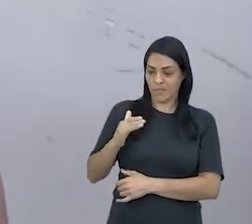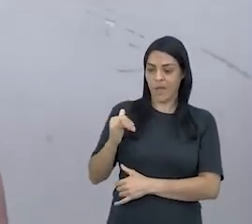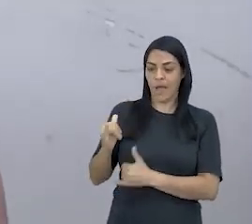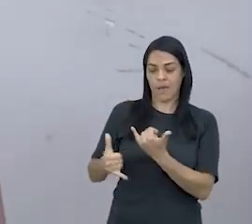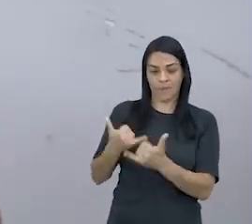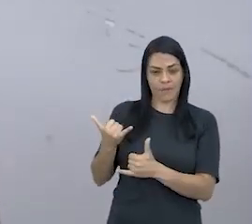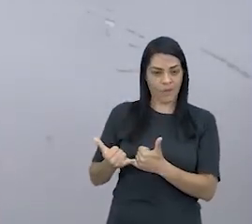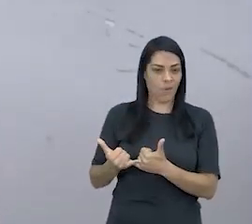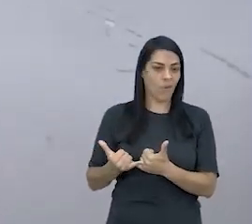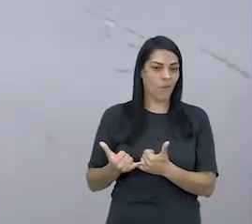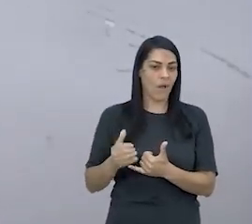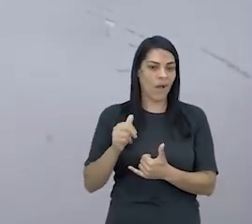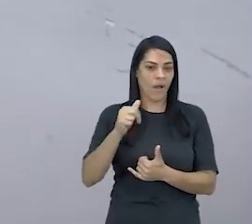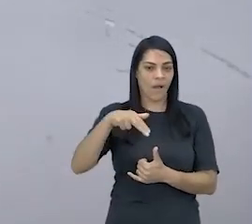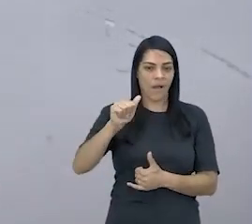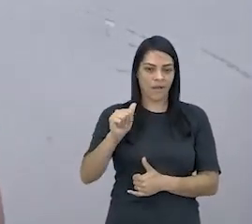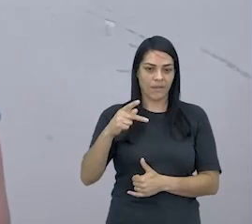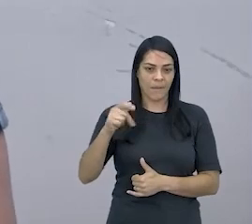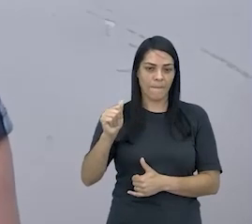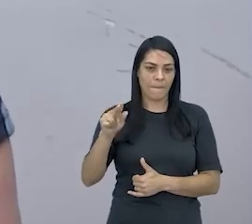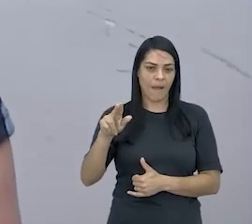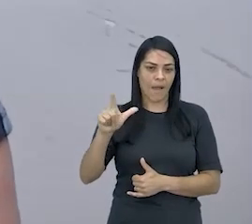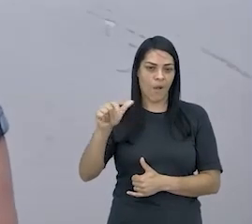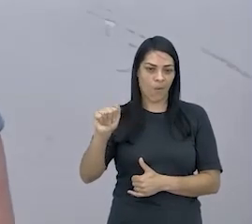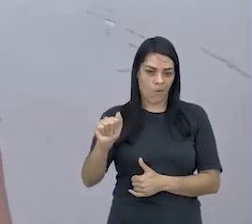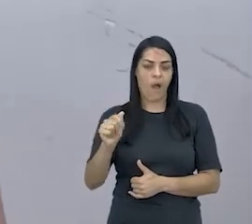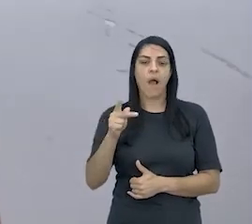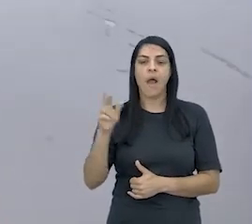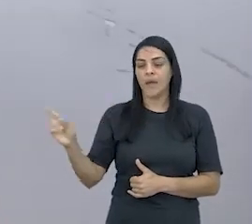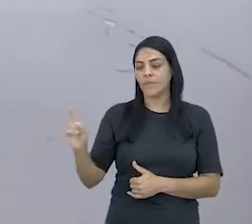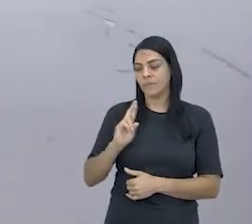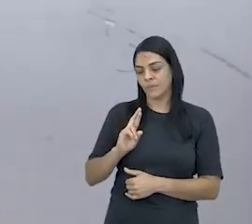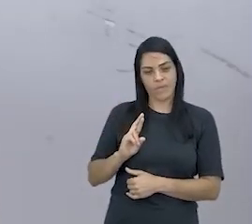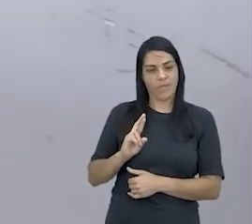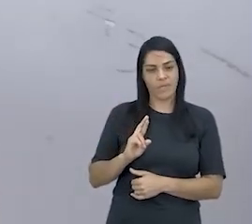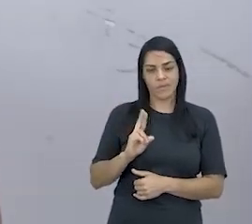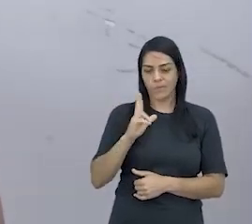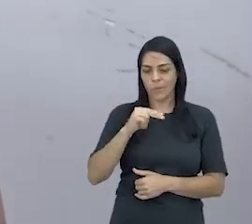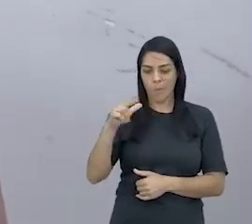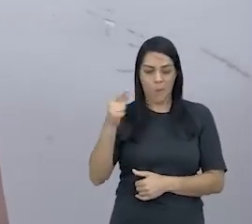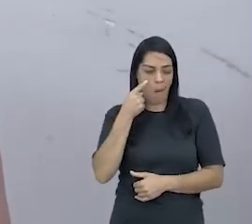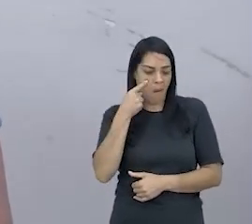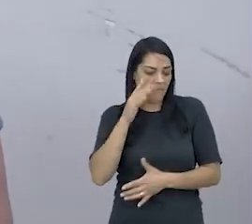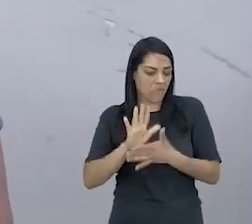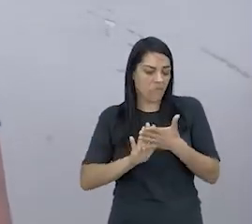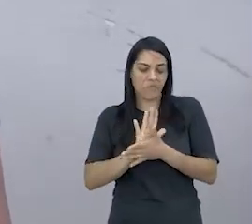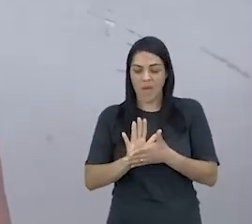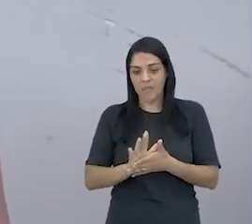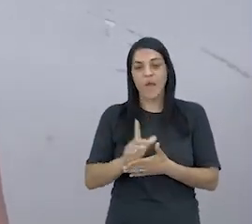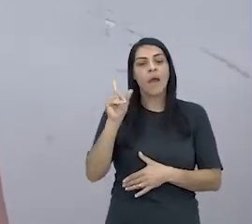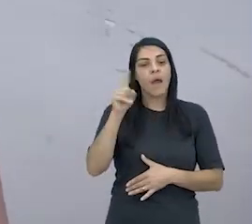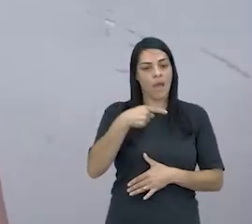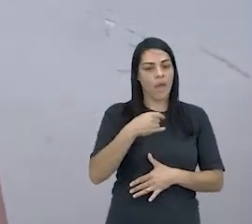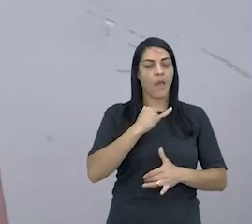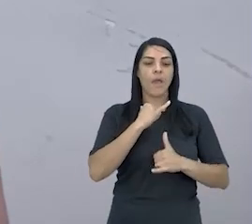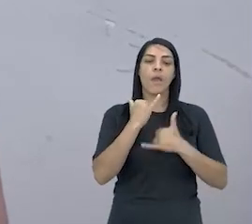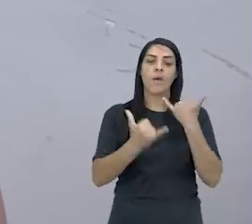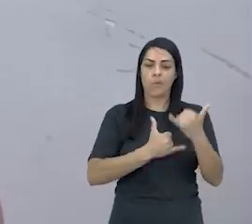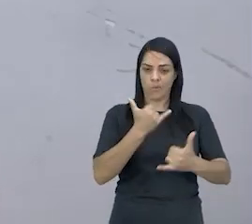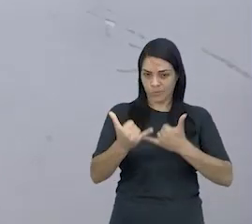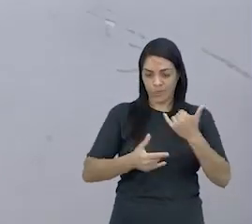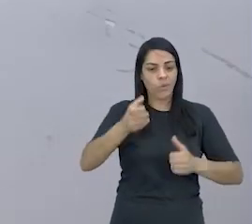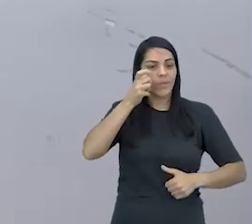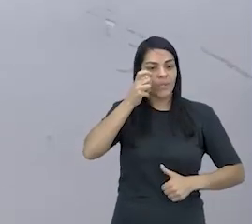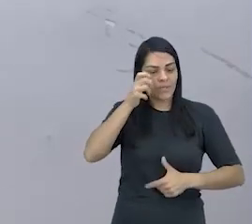viu, né? É um jogo que é bem interessante da gente trazer, né, para a sala